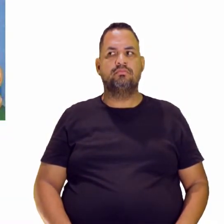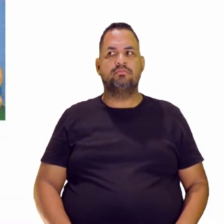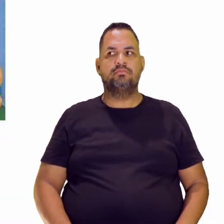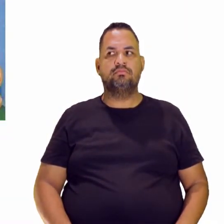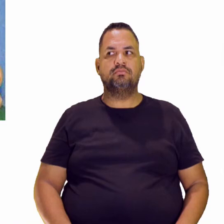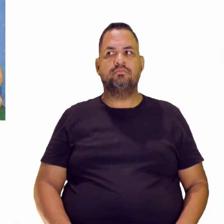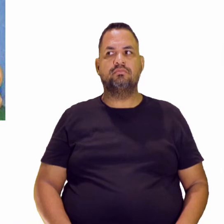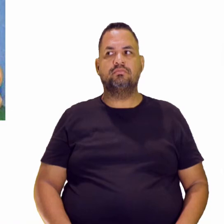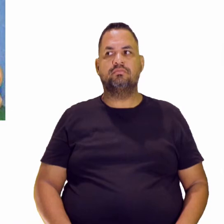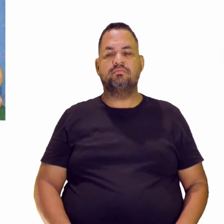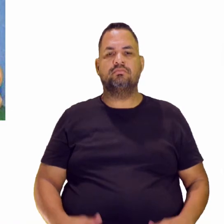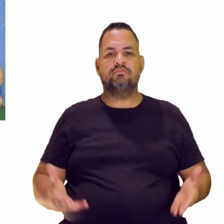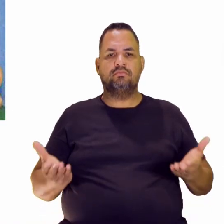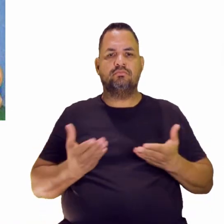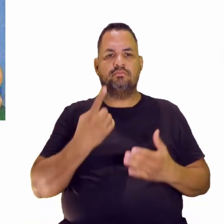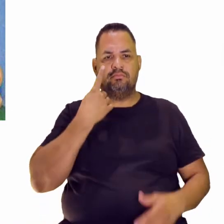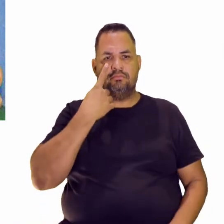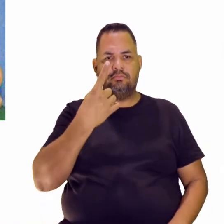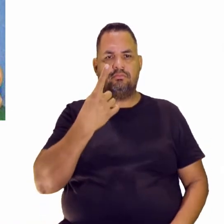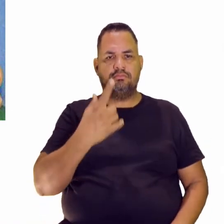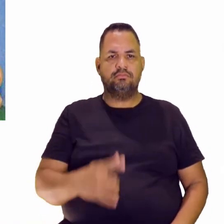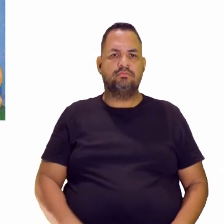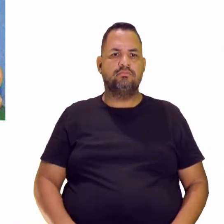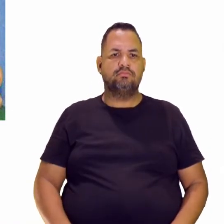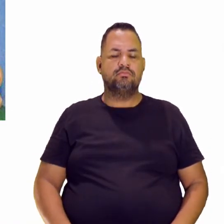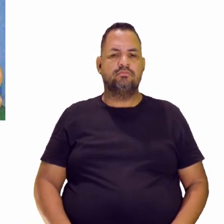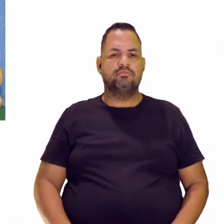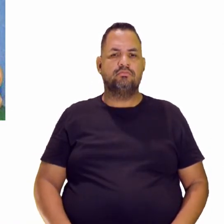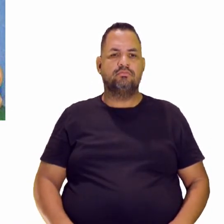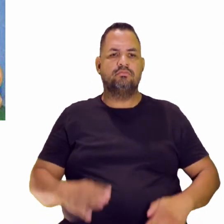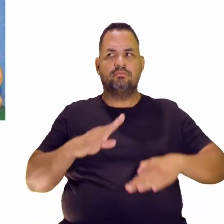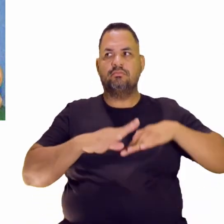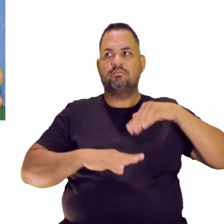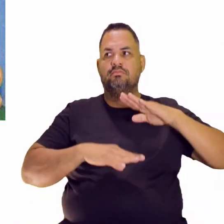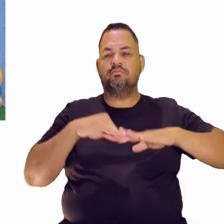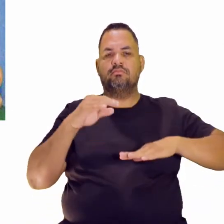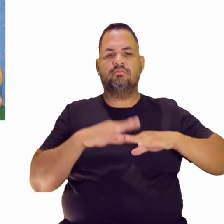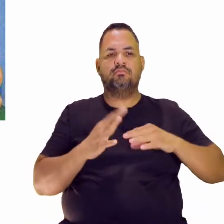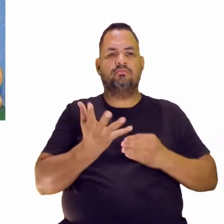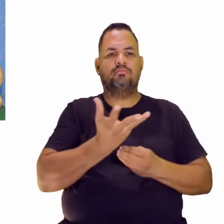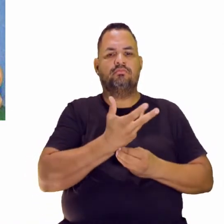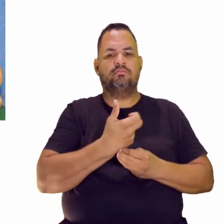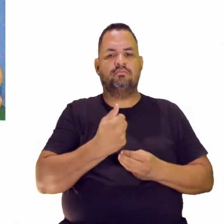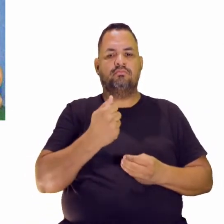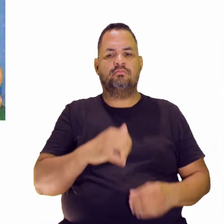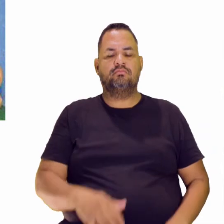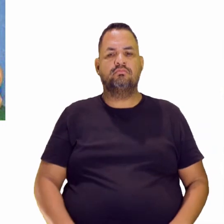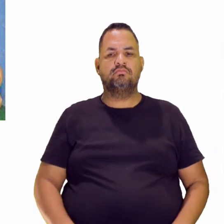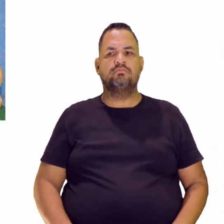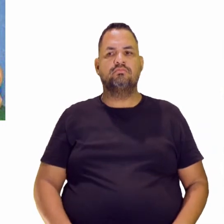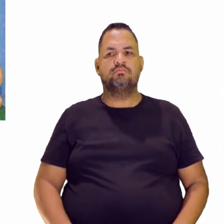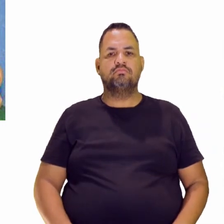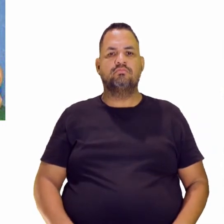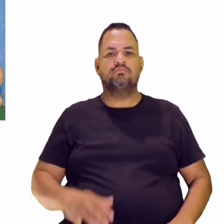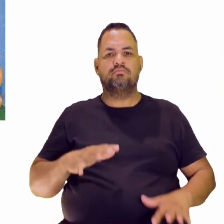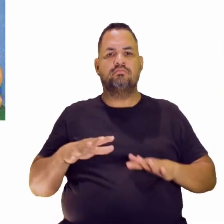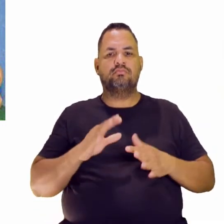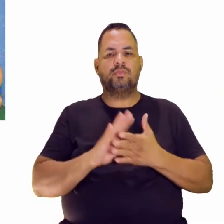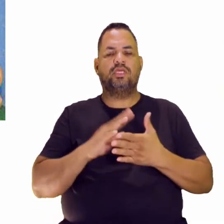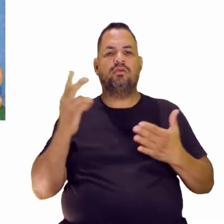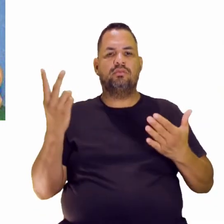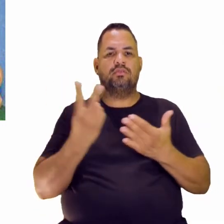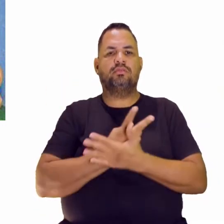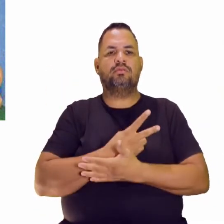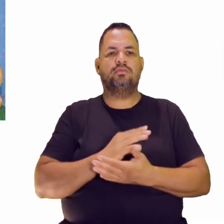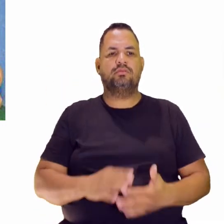Então vamos ver agora aqui outro artista aqui, né? E os movimentos